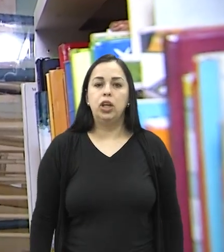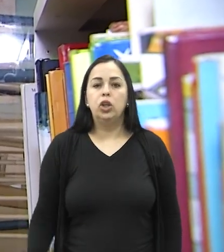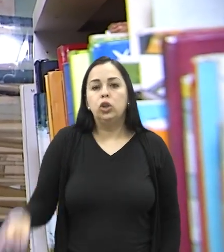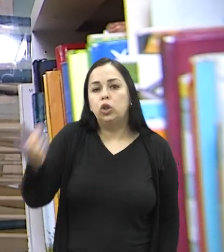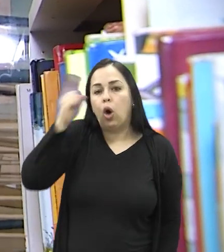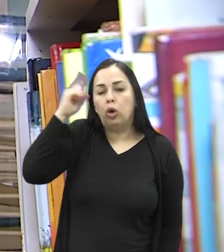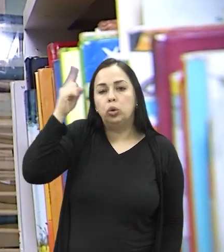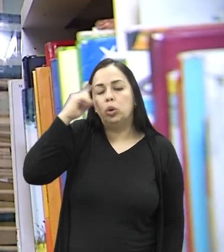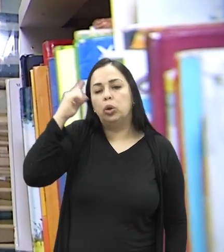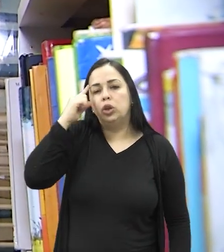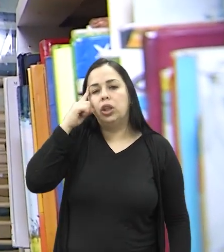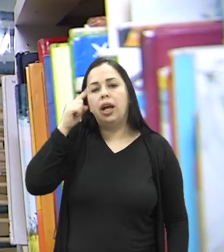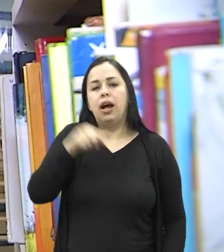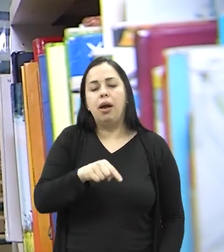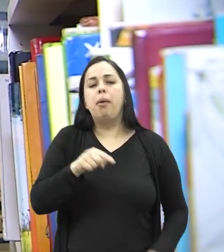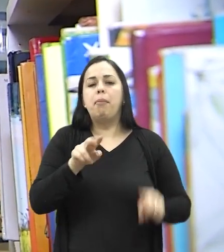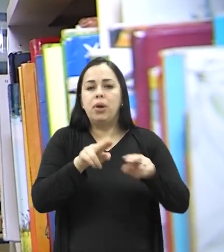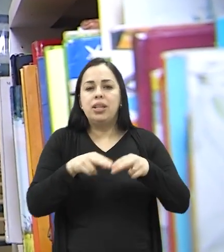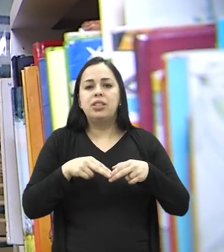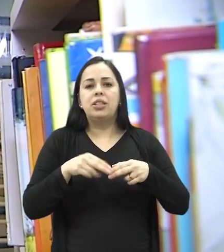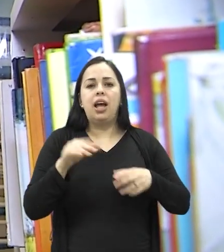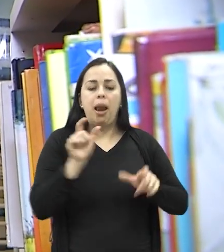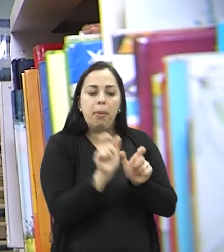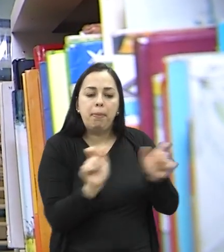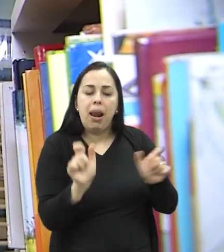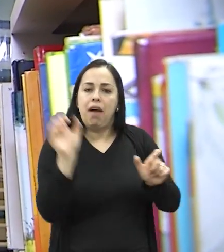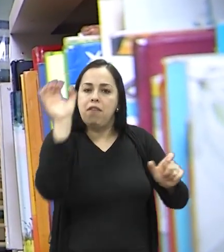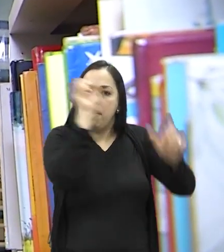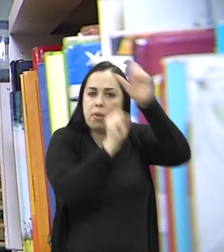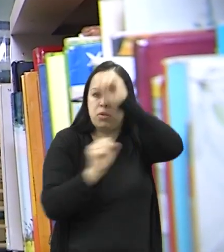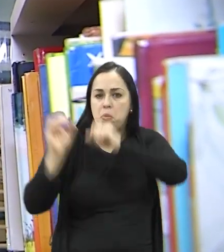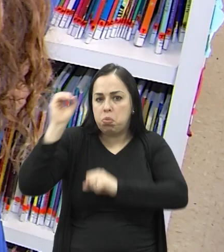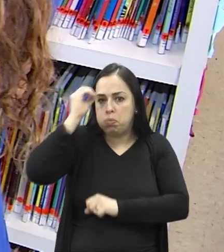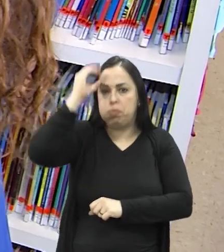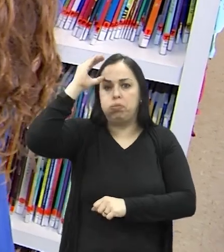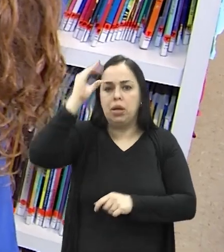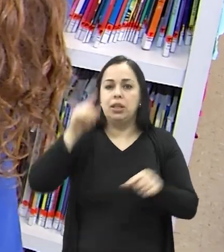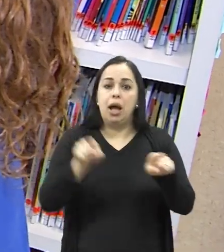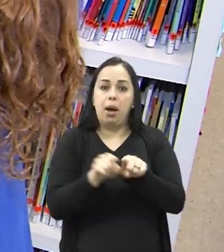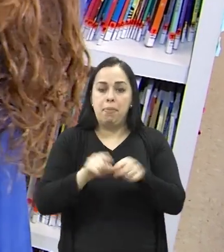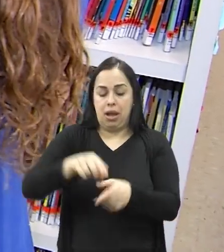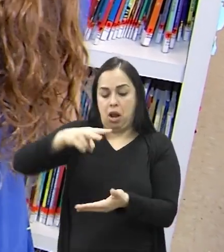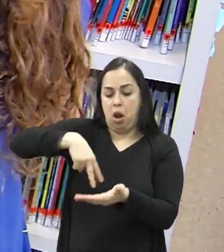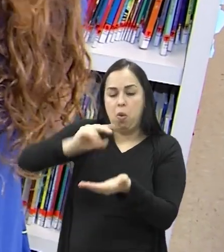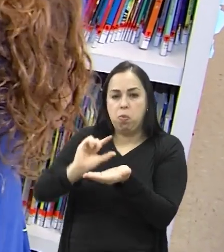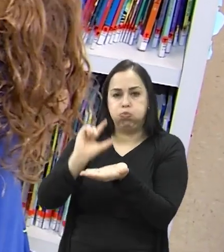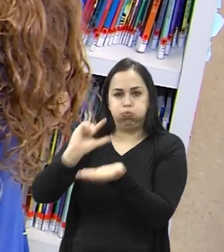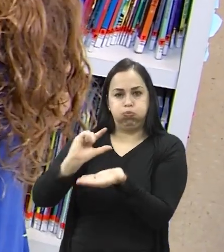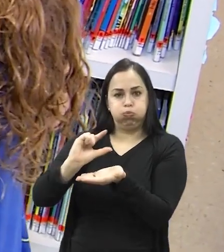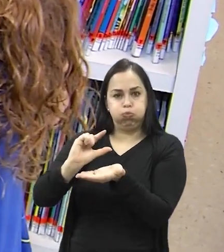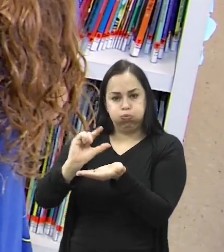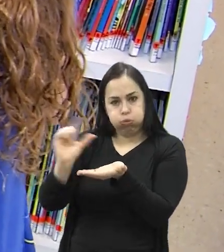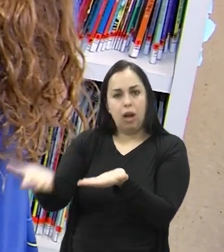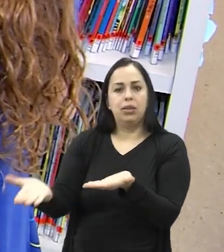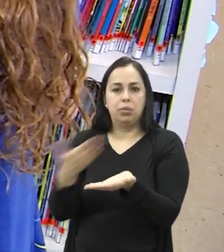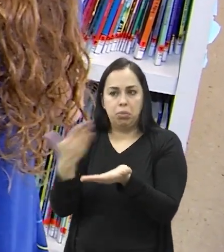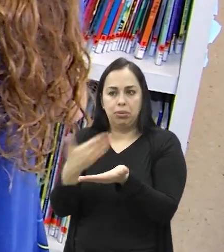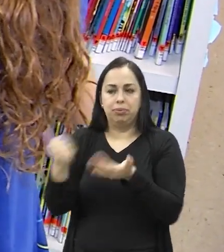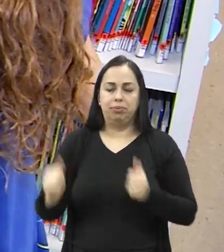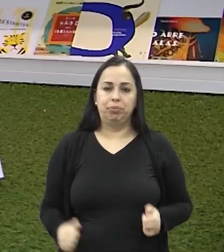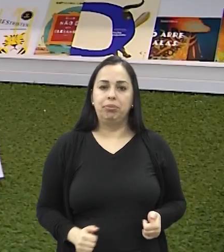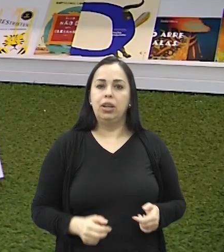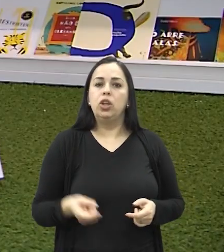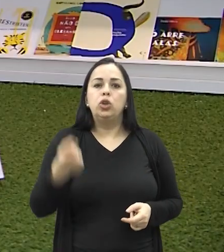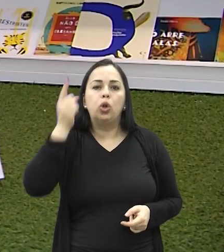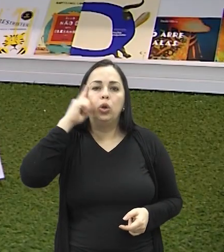leituras diárias, a Liz está ampliando o repertório de palavras. Passou até ler livros maiores, com mais